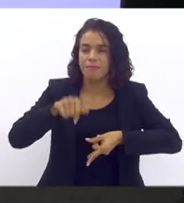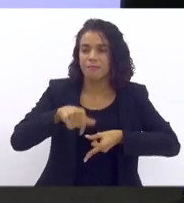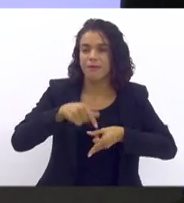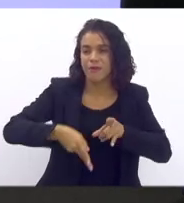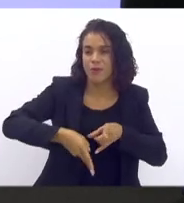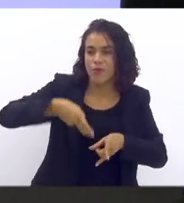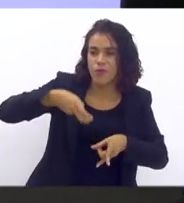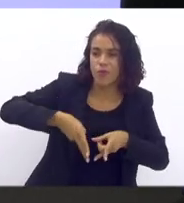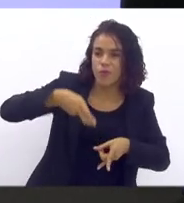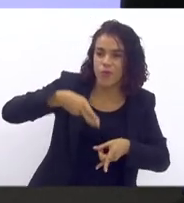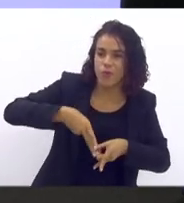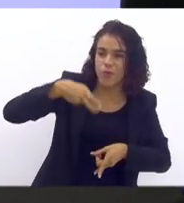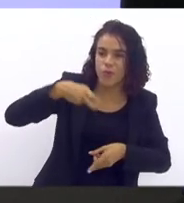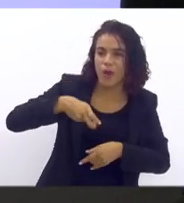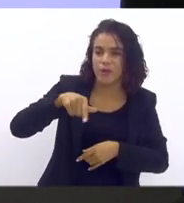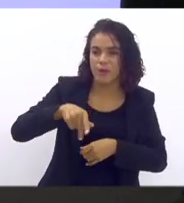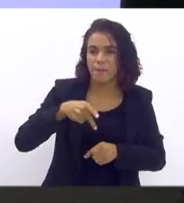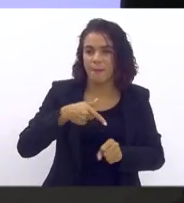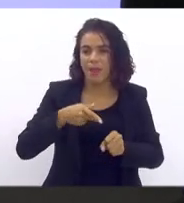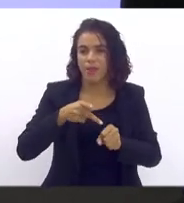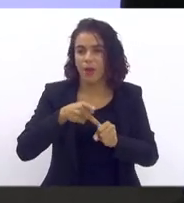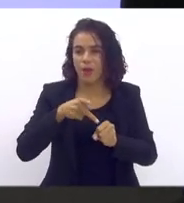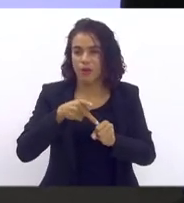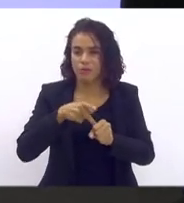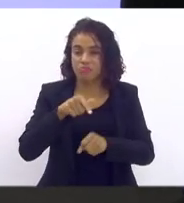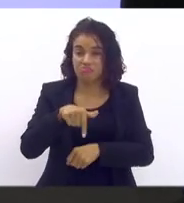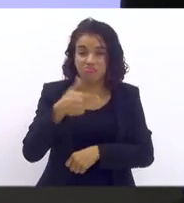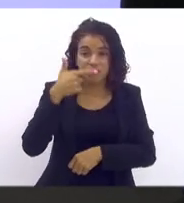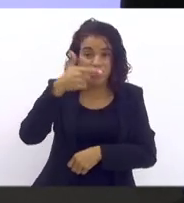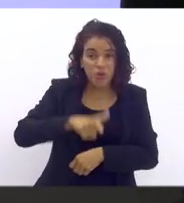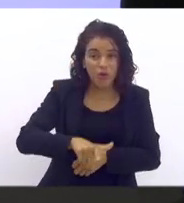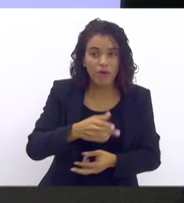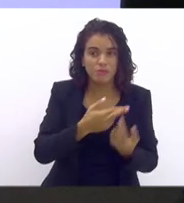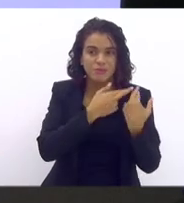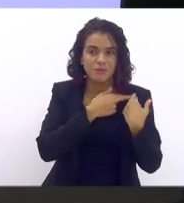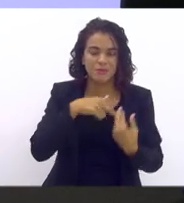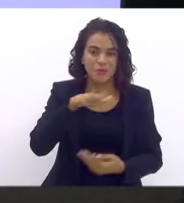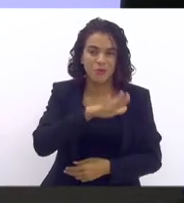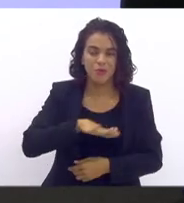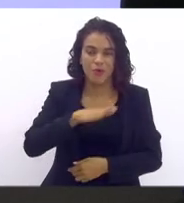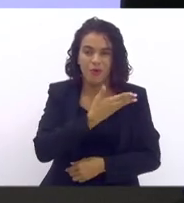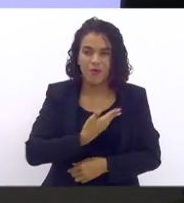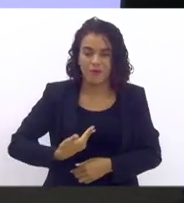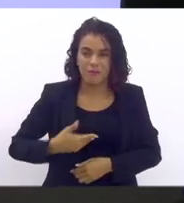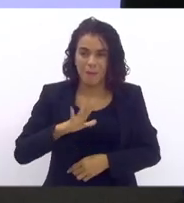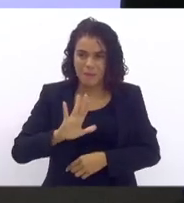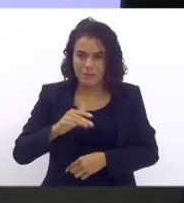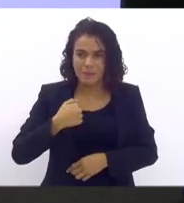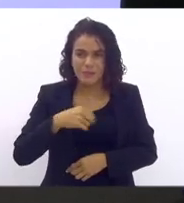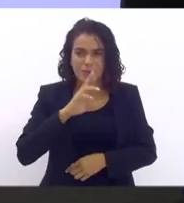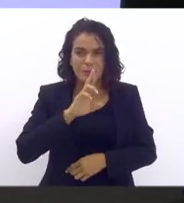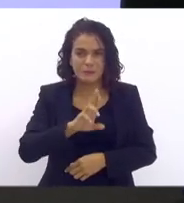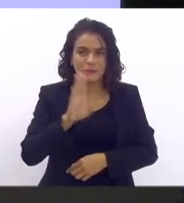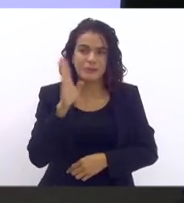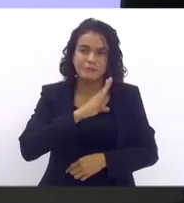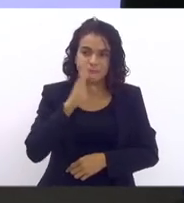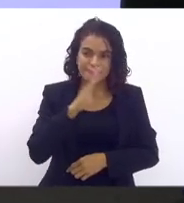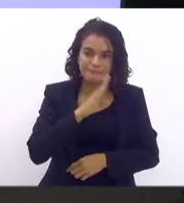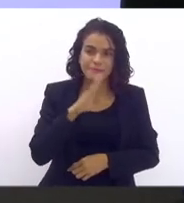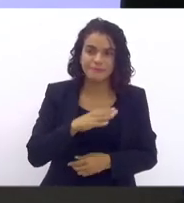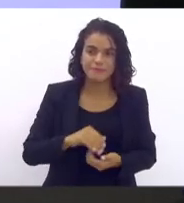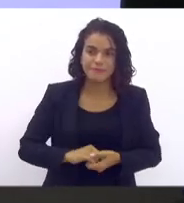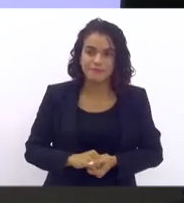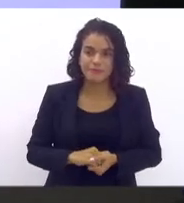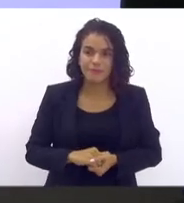Quem faz o licenciamento é o Ibama Voltamos ao tema da governança na Bahia de Guanabara mas eu tenho que responder a isso no caso de uma emergência então assim